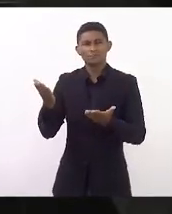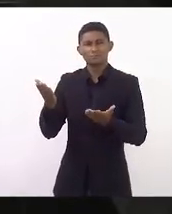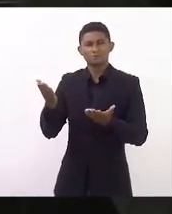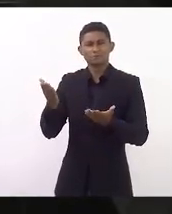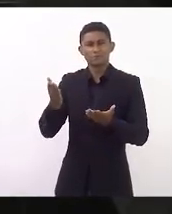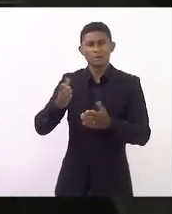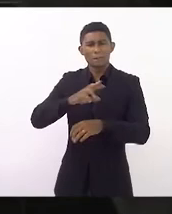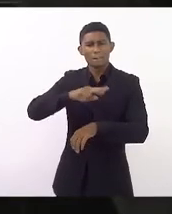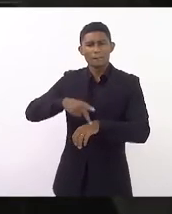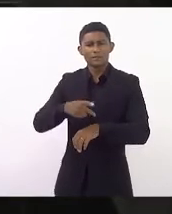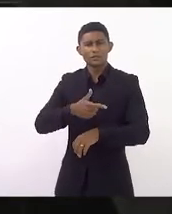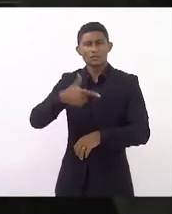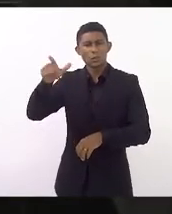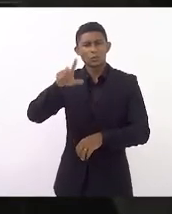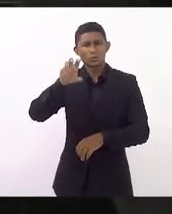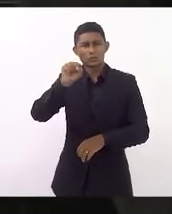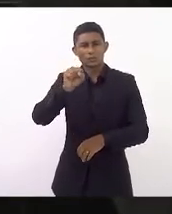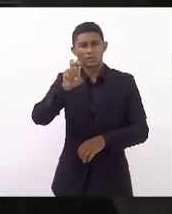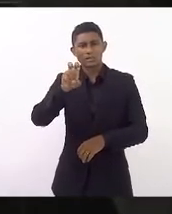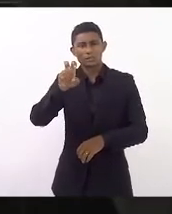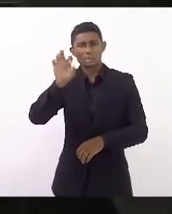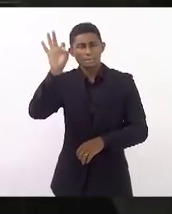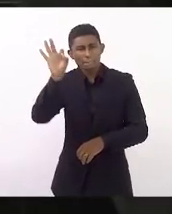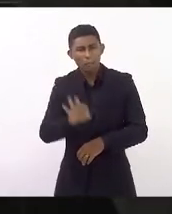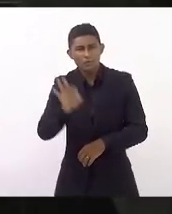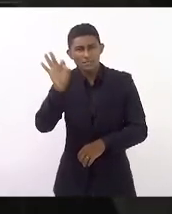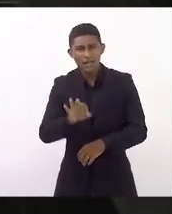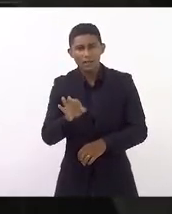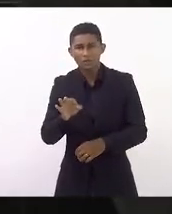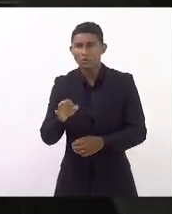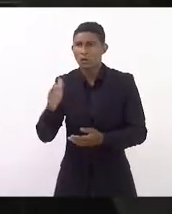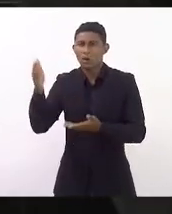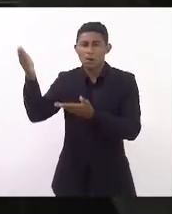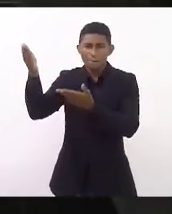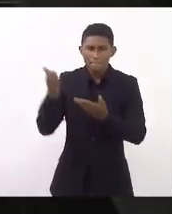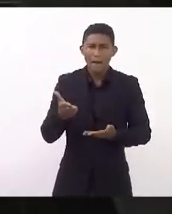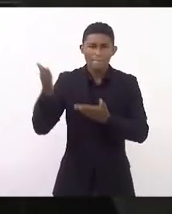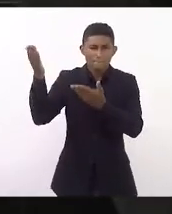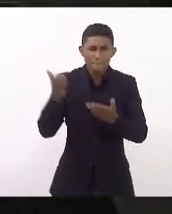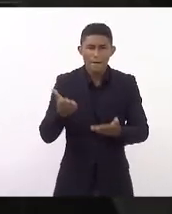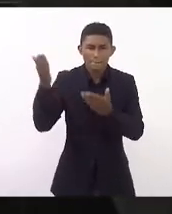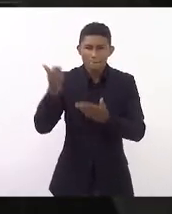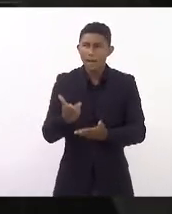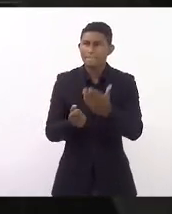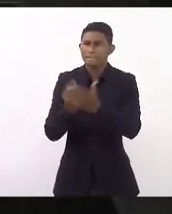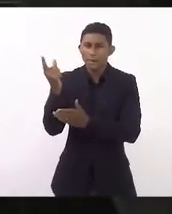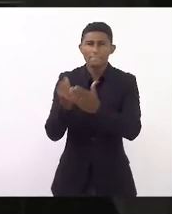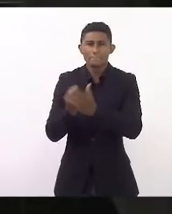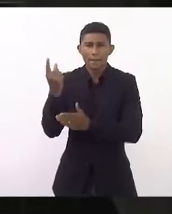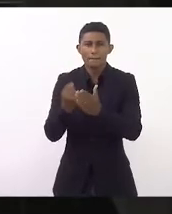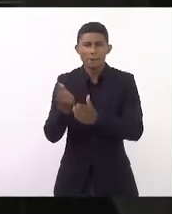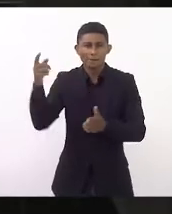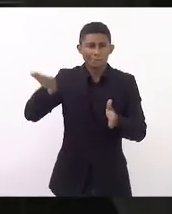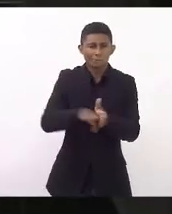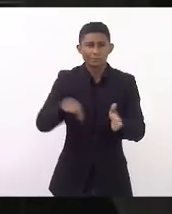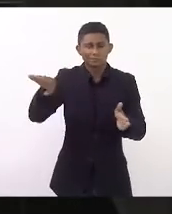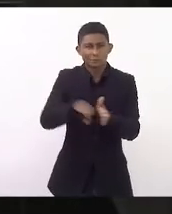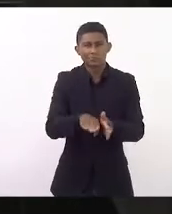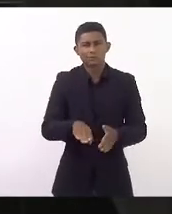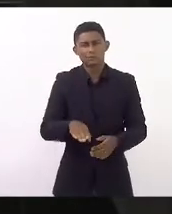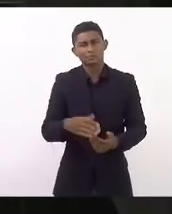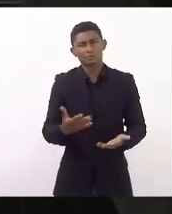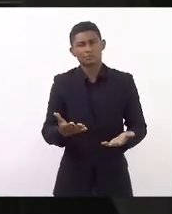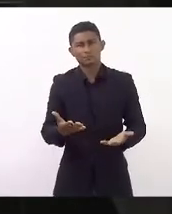de 80% dos fertilizantes consumidos em território nacional. E digo isso porque nós